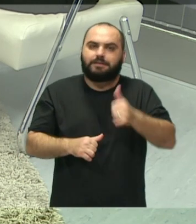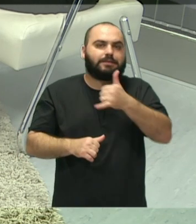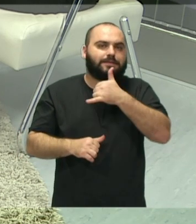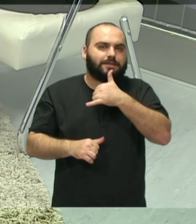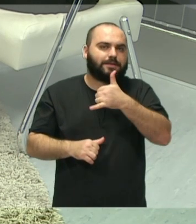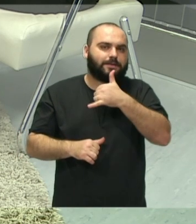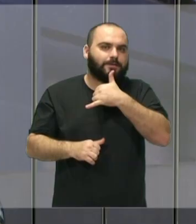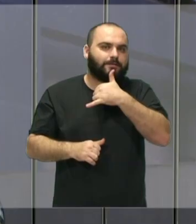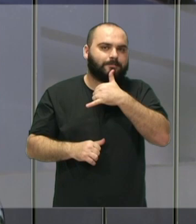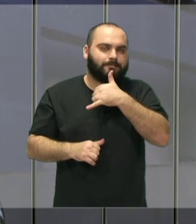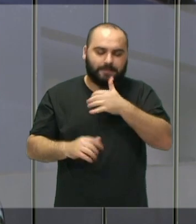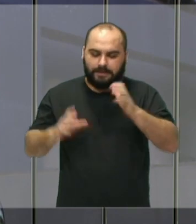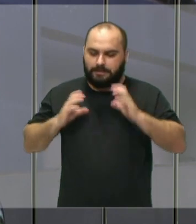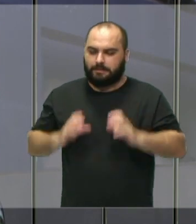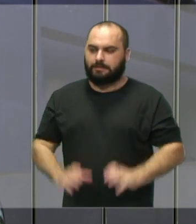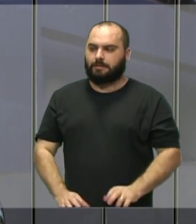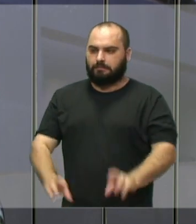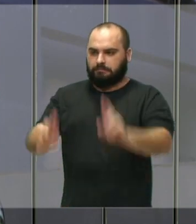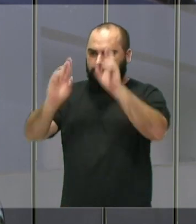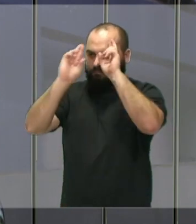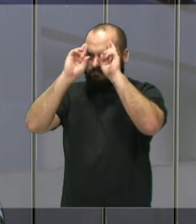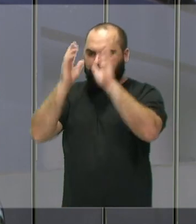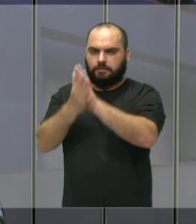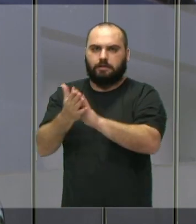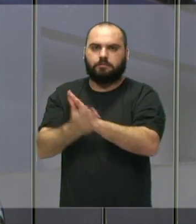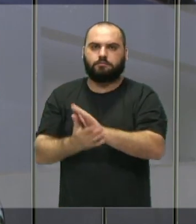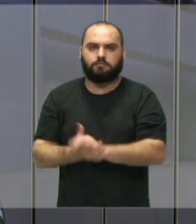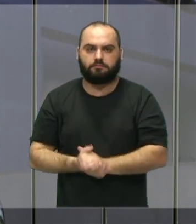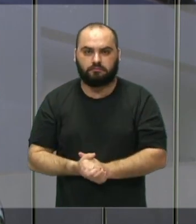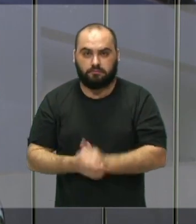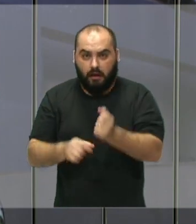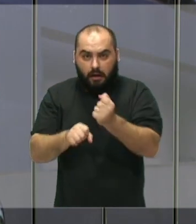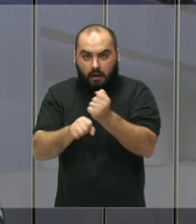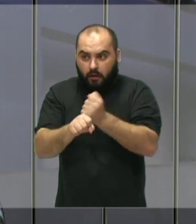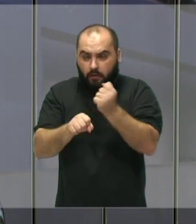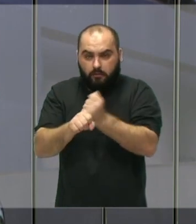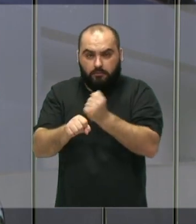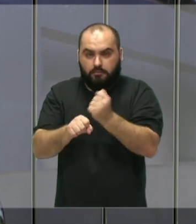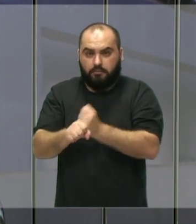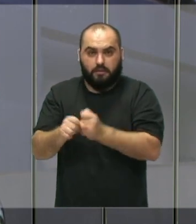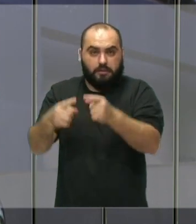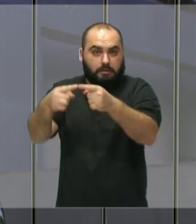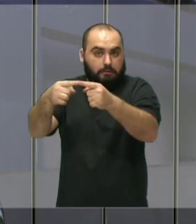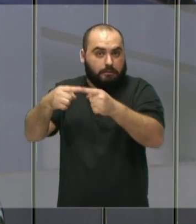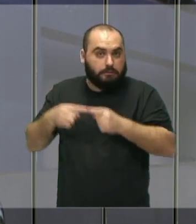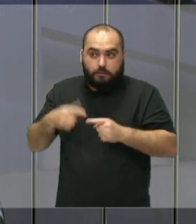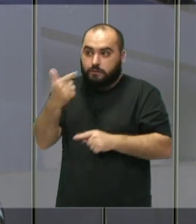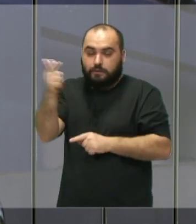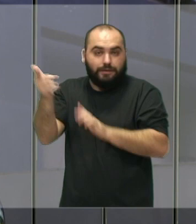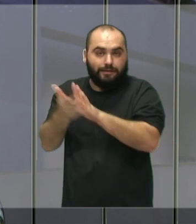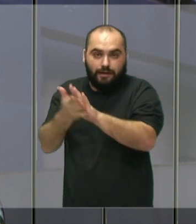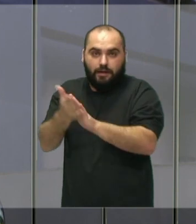muito desrespeitada. Na mesma hora foi embargado, inclusive, até a obra, porque nem a obra tinha...